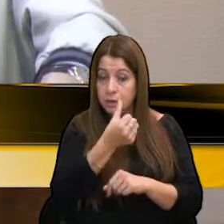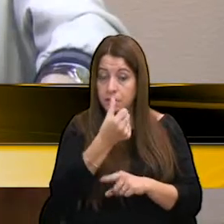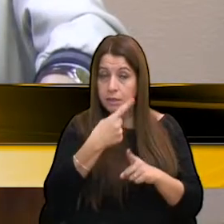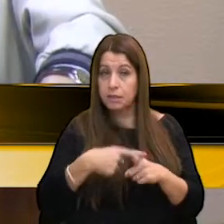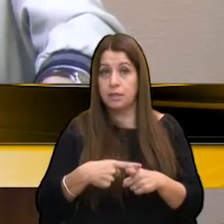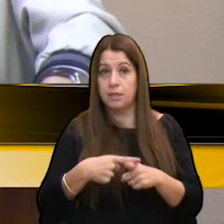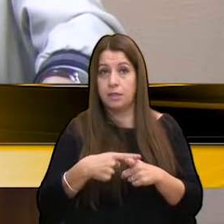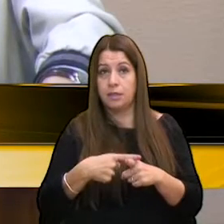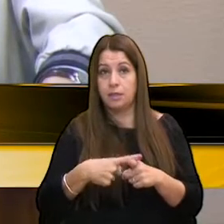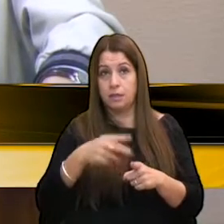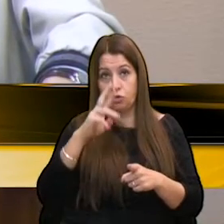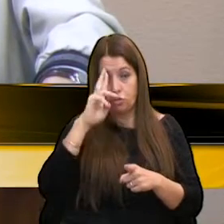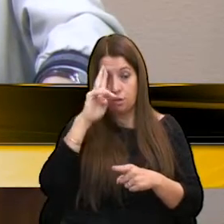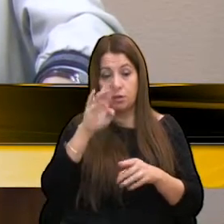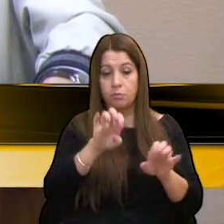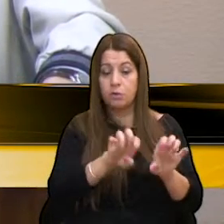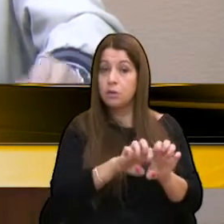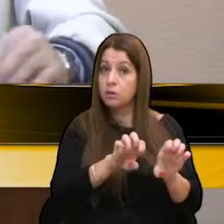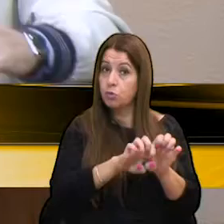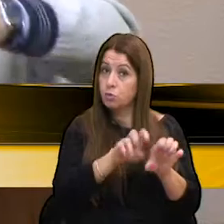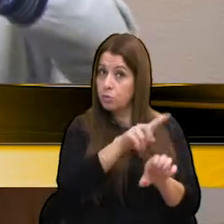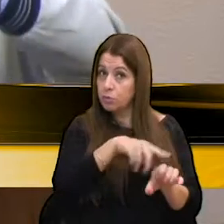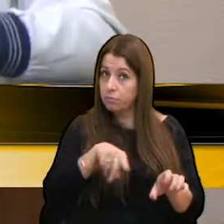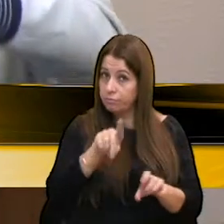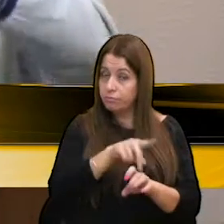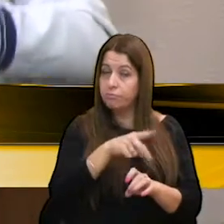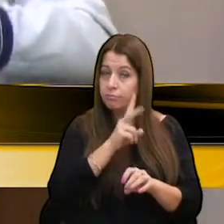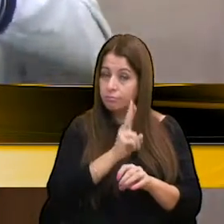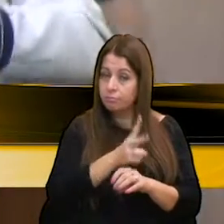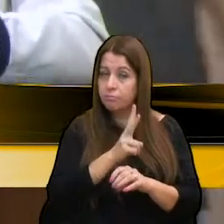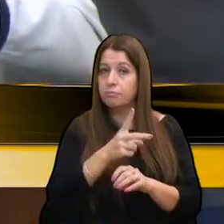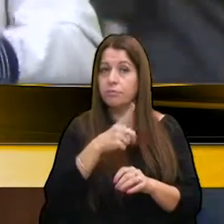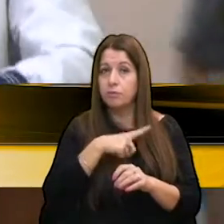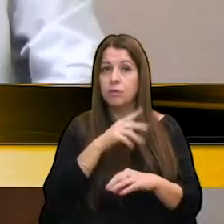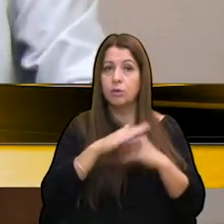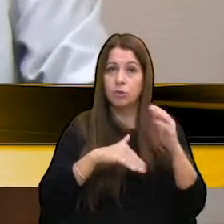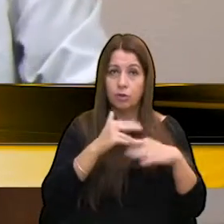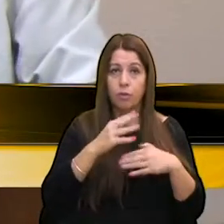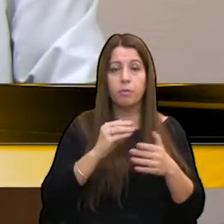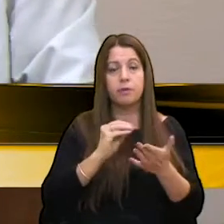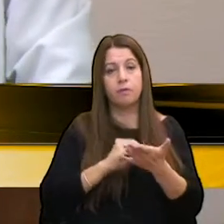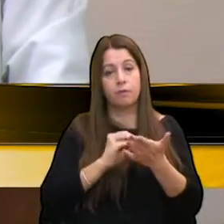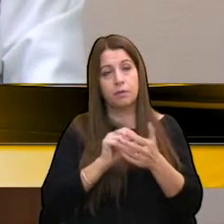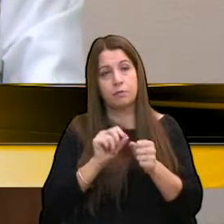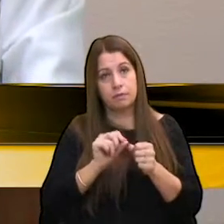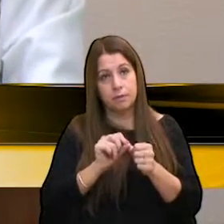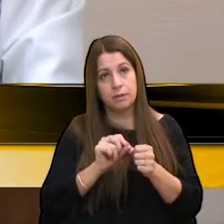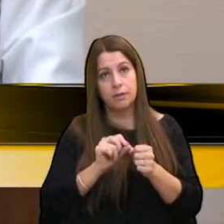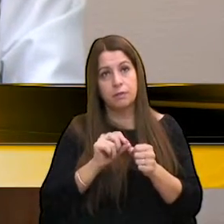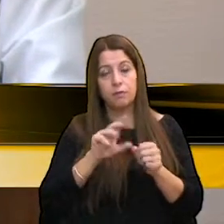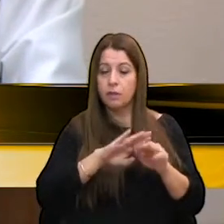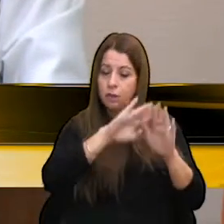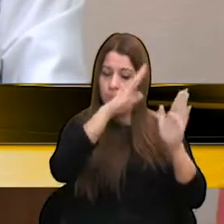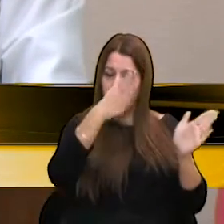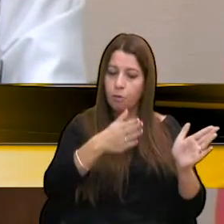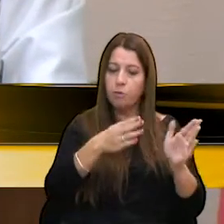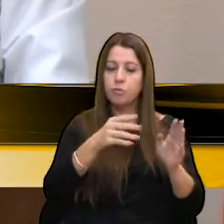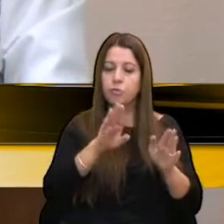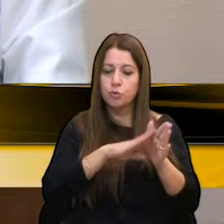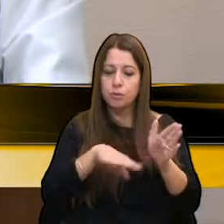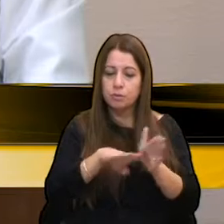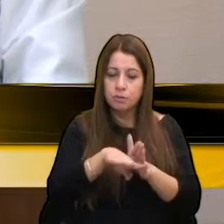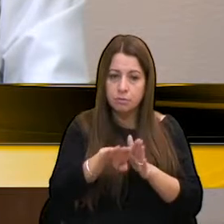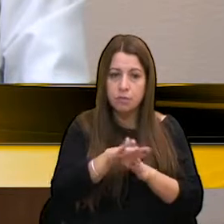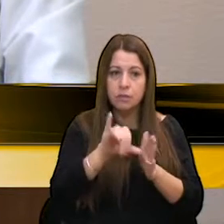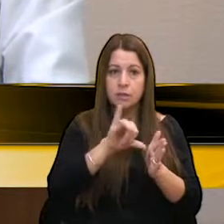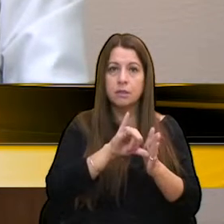6 edições na direção da infraestrutura, sempre vai ter obra para fazer. Foram feitos pórtico, estacionamento,